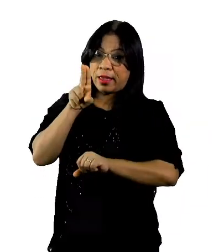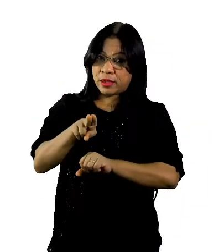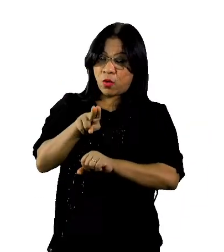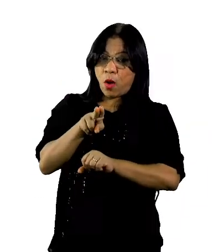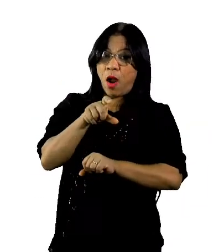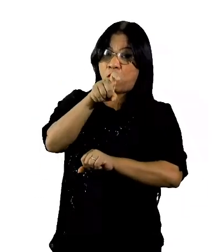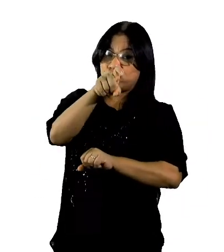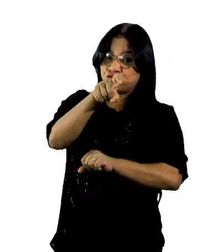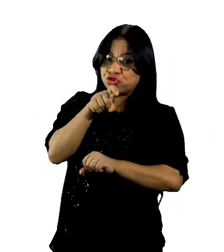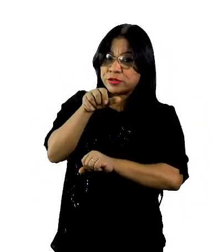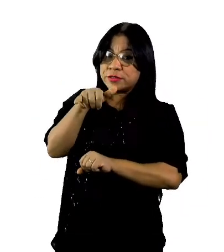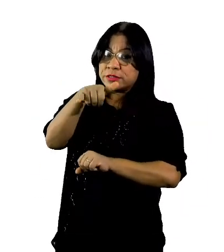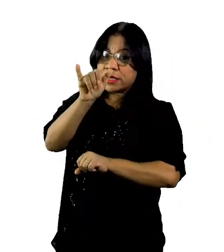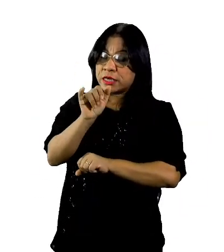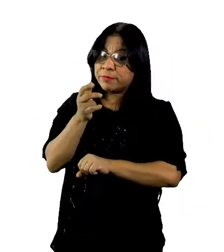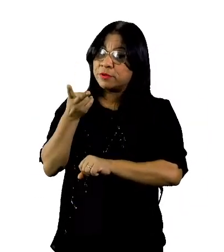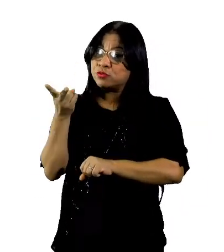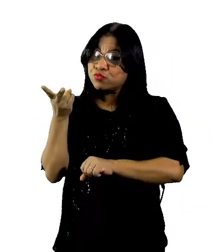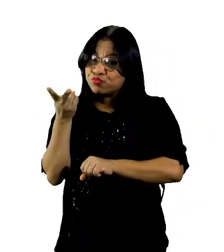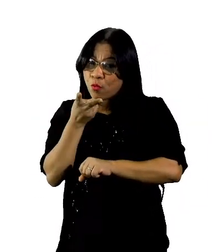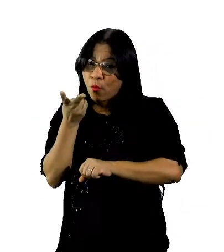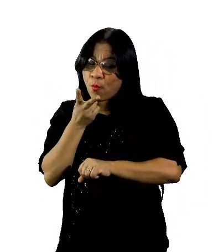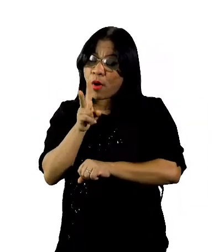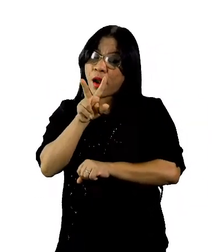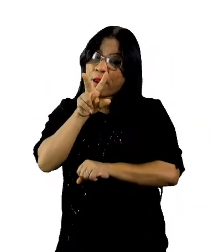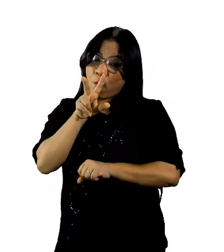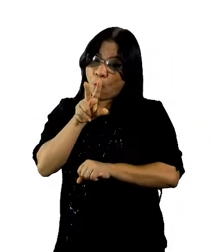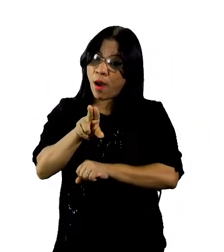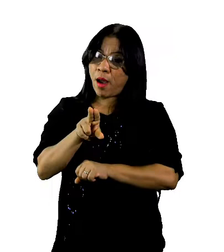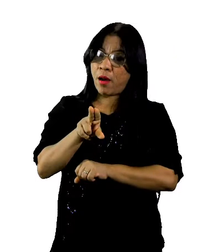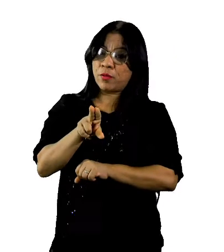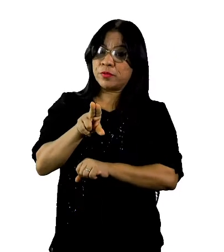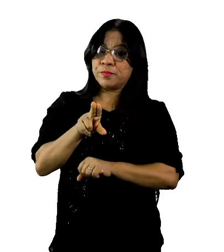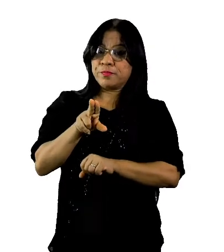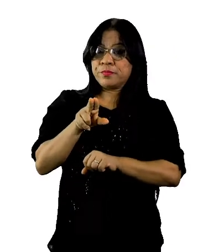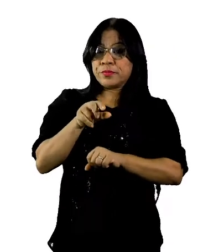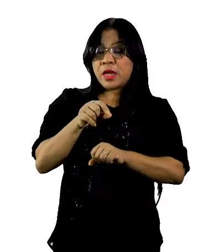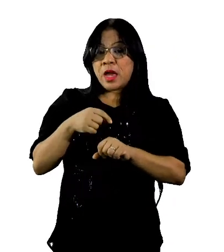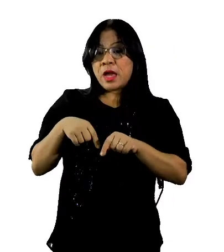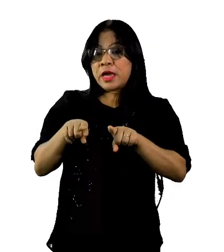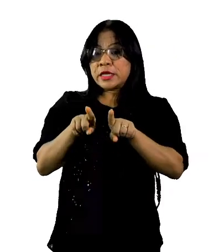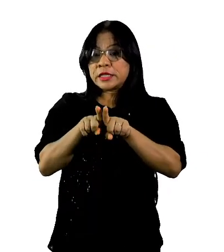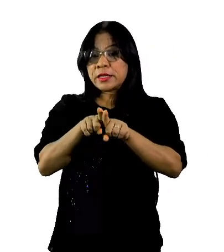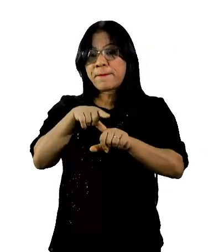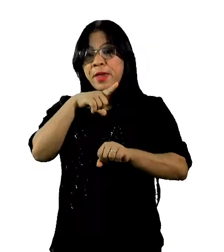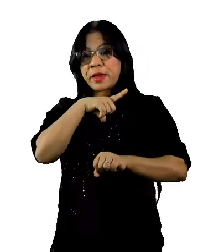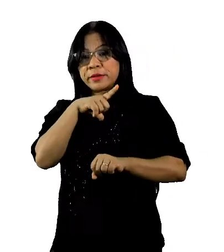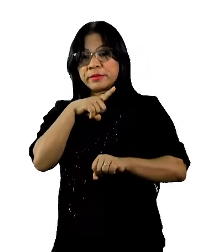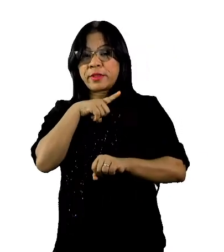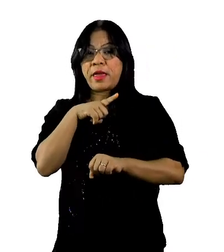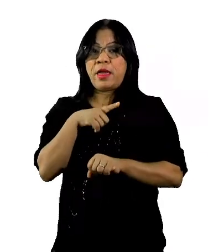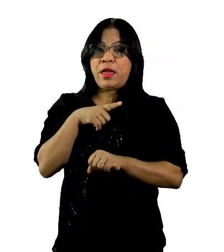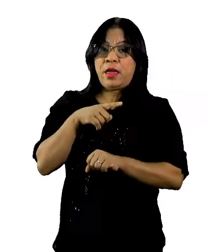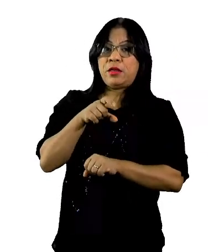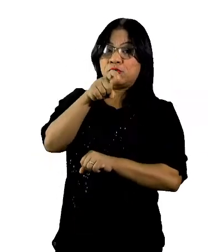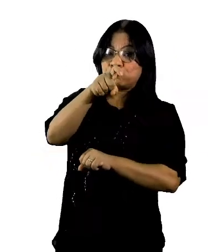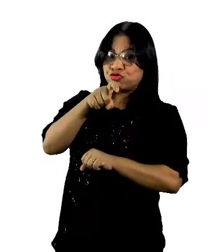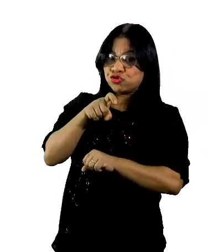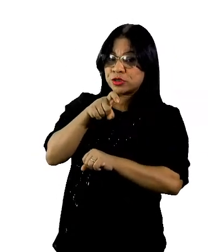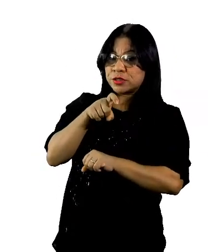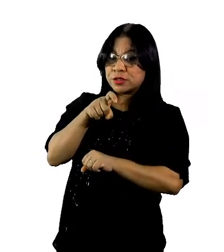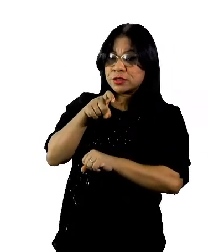x e y. Eu tenho o expoente 2 lá no x e o expoente 1 no y. Variáveis